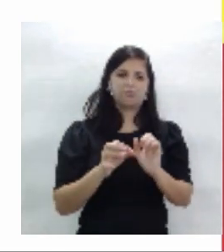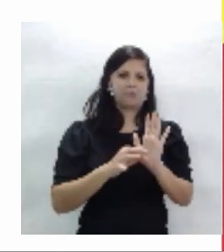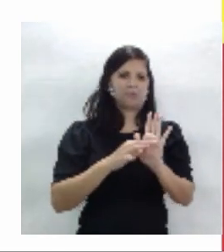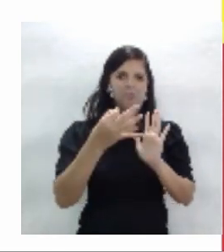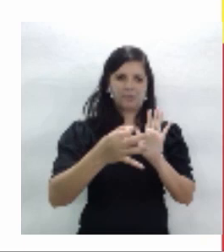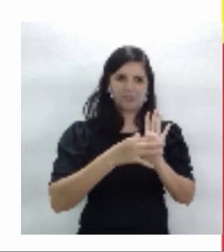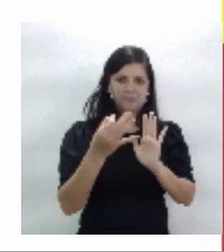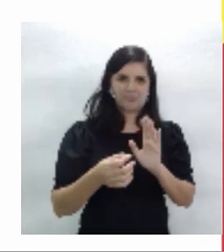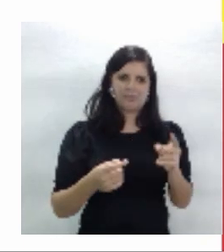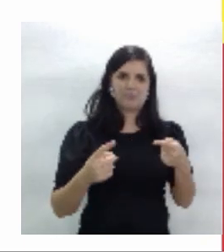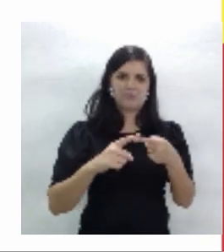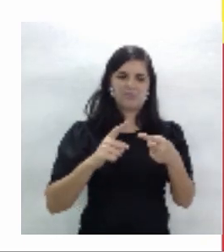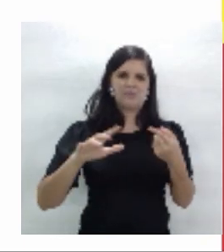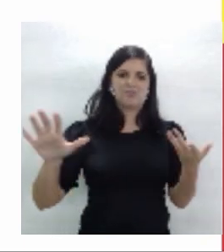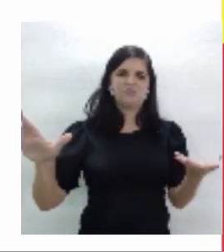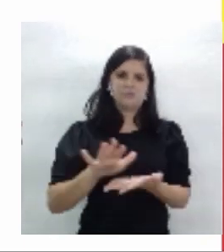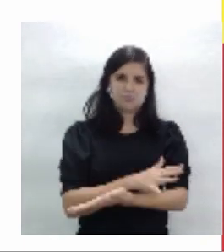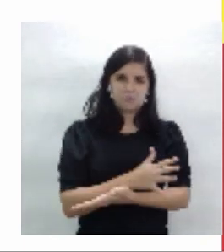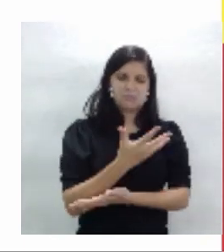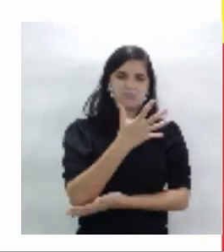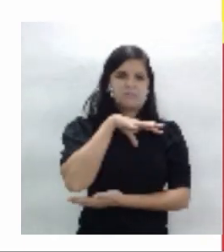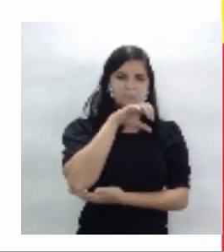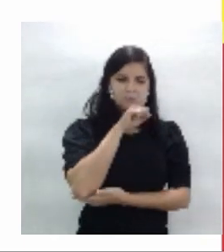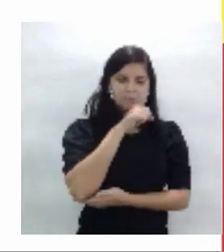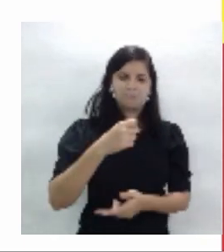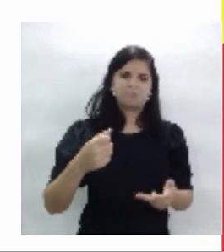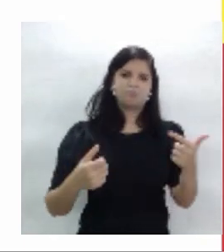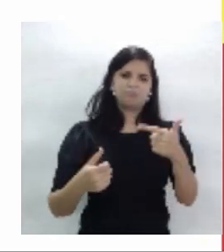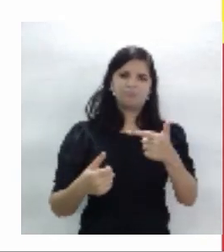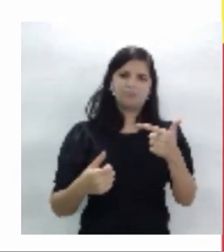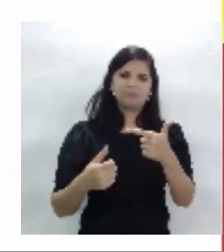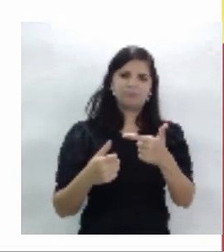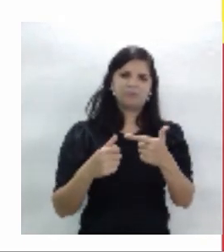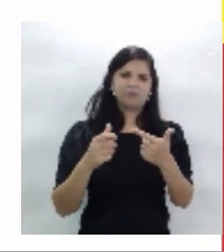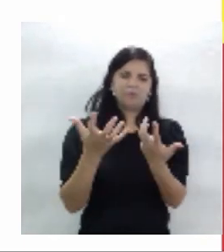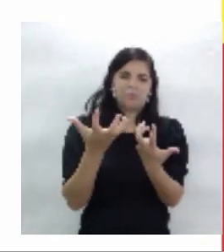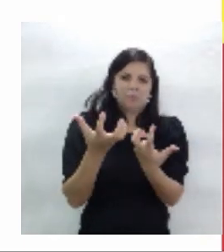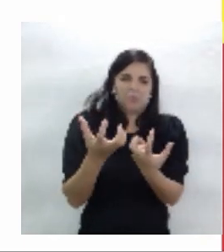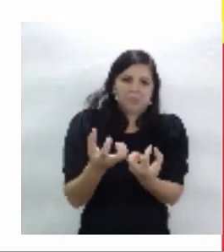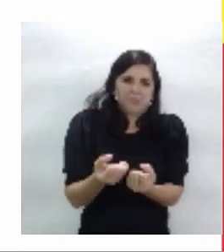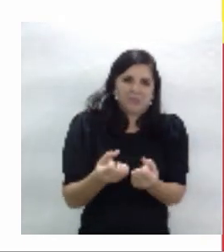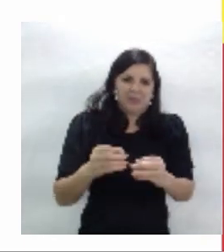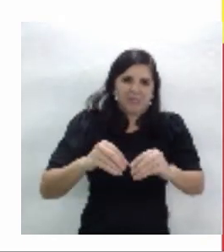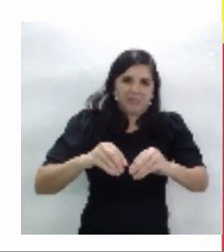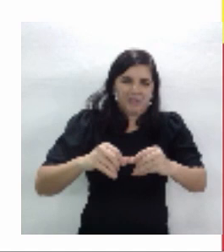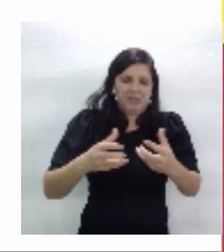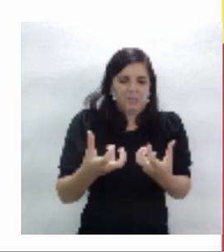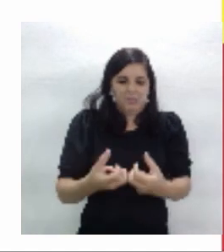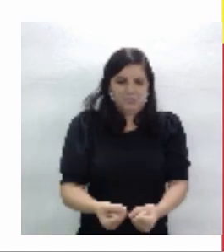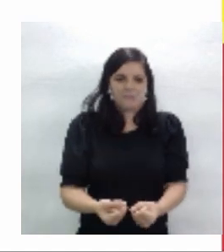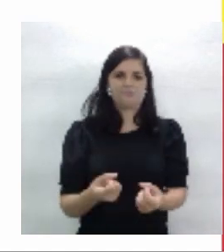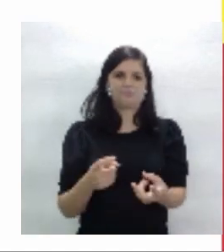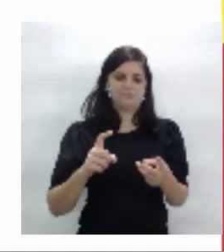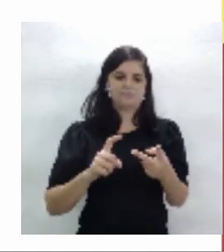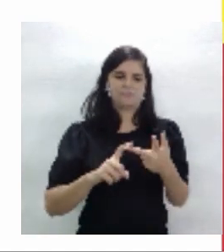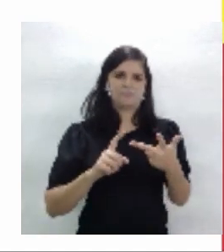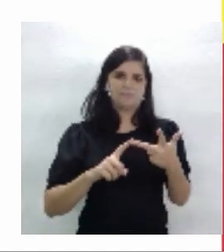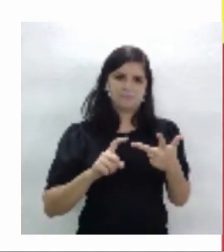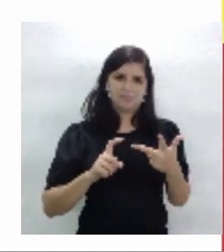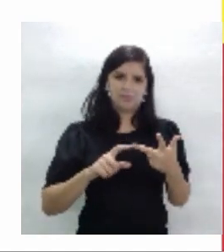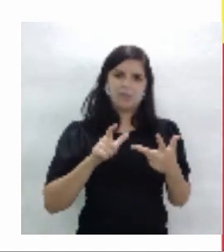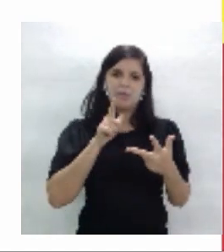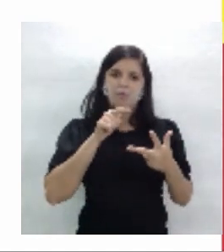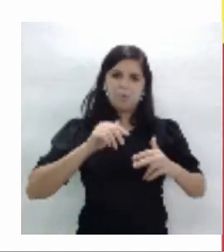1. Destruição da biodiversidade. 2. Erosão e empobrecimento dos solos. 3.